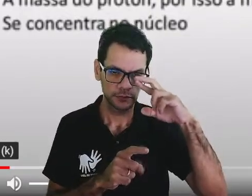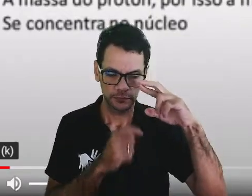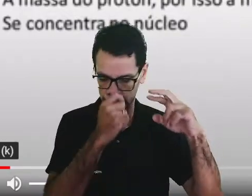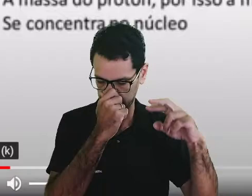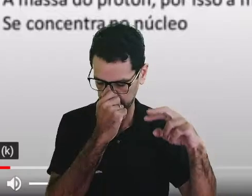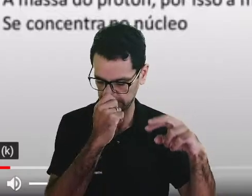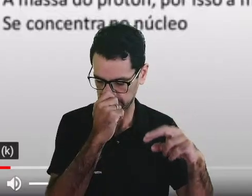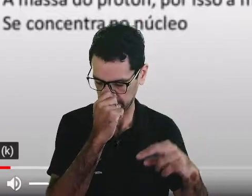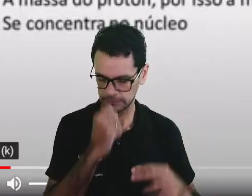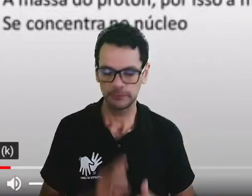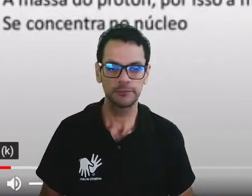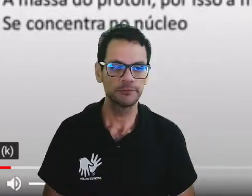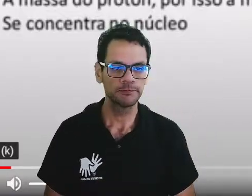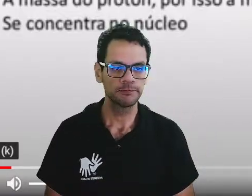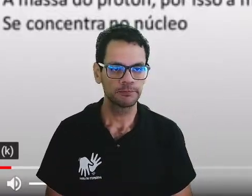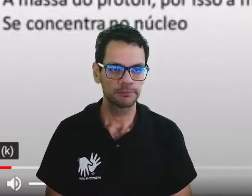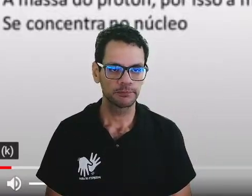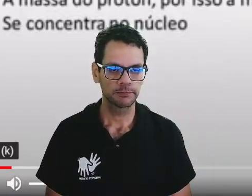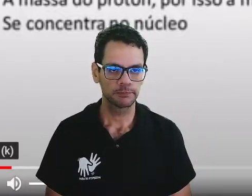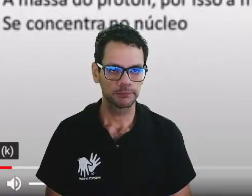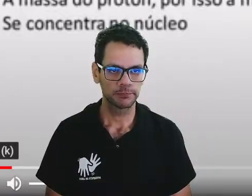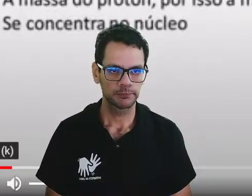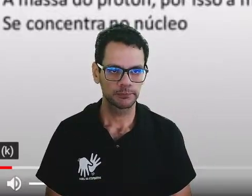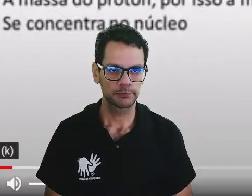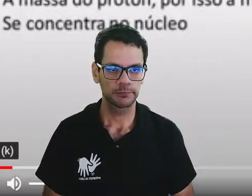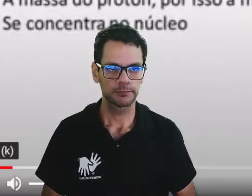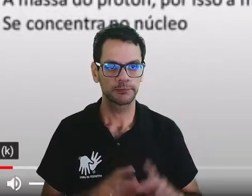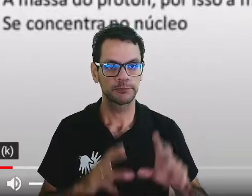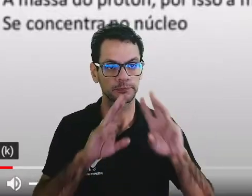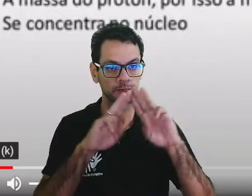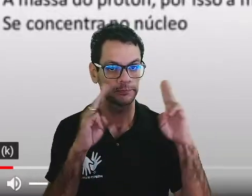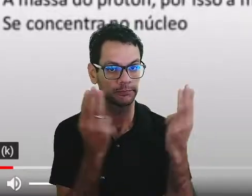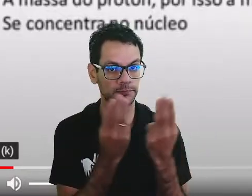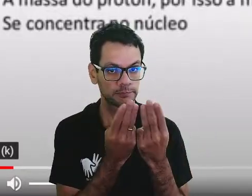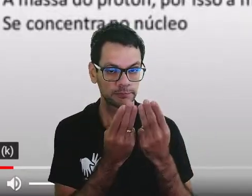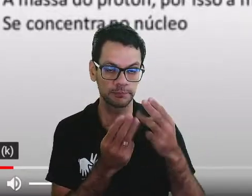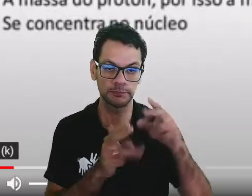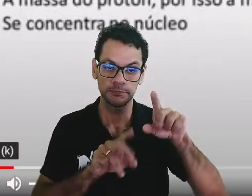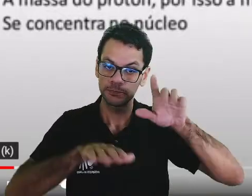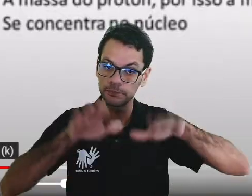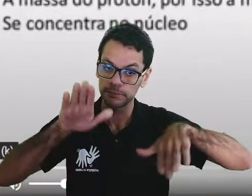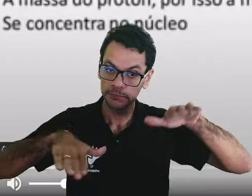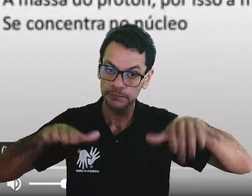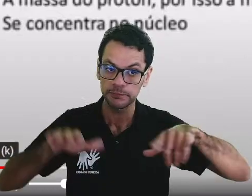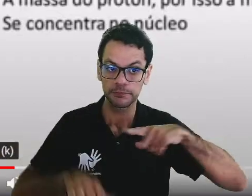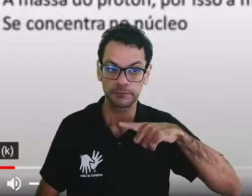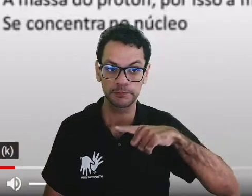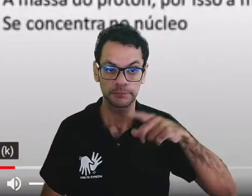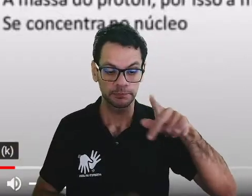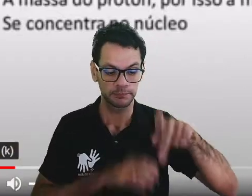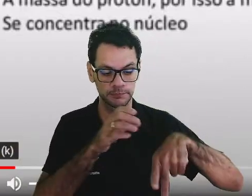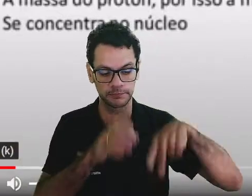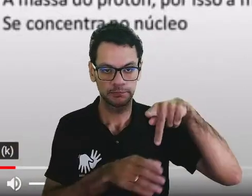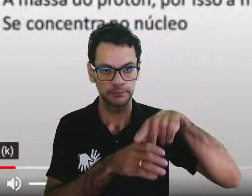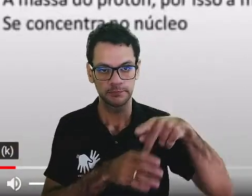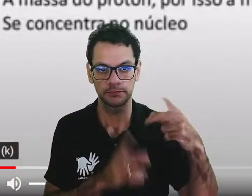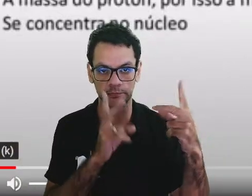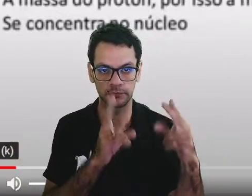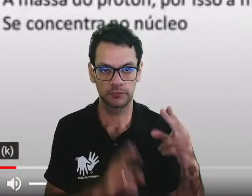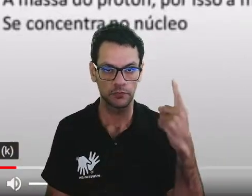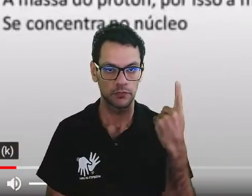médio mesmo. E a massa, essa massa relativa é a massa relativa do próton. Então, a massa dele vai ser igual a